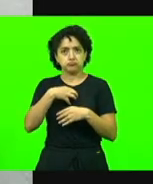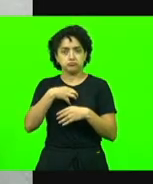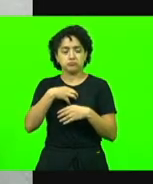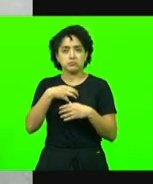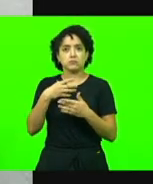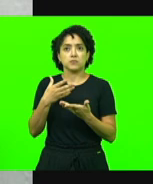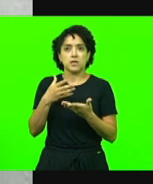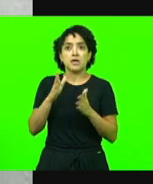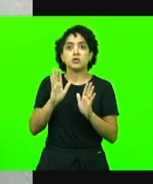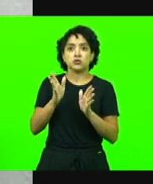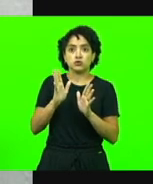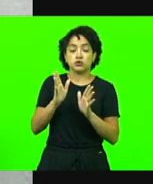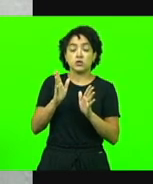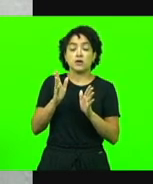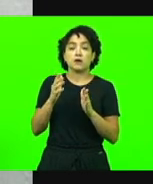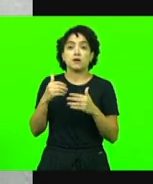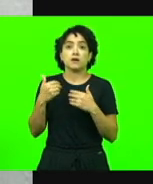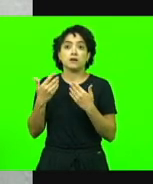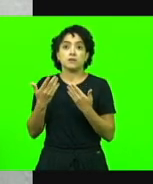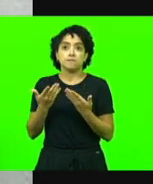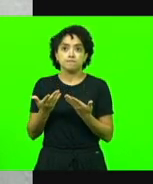já tem